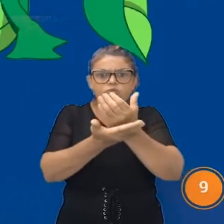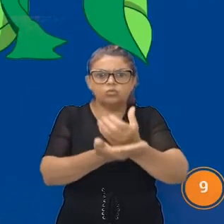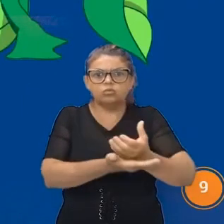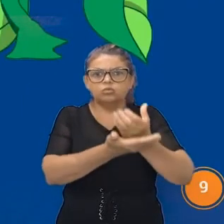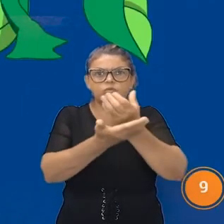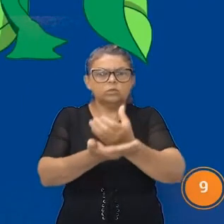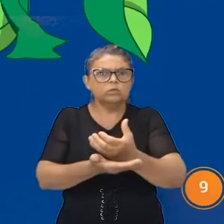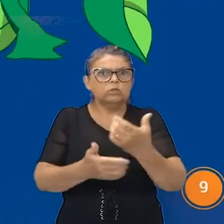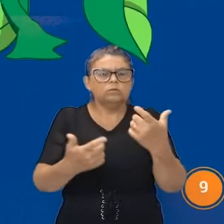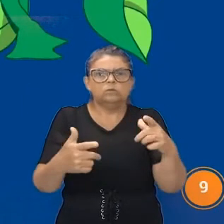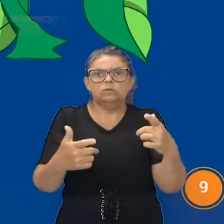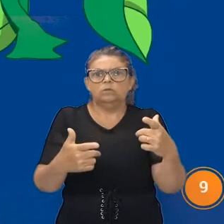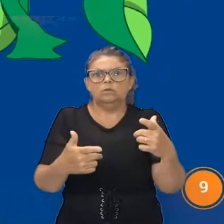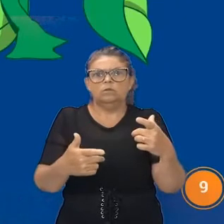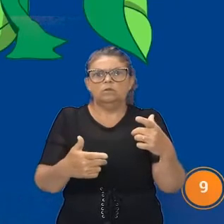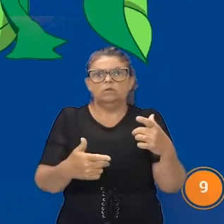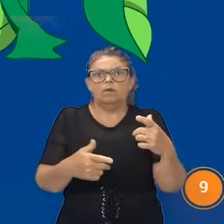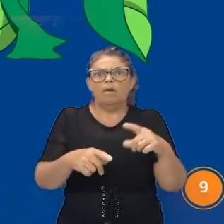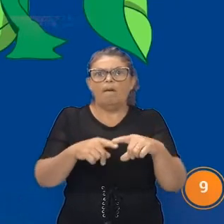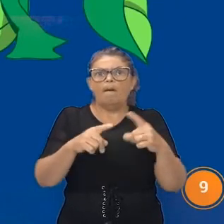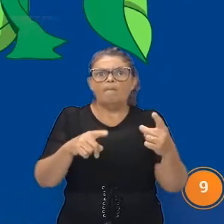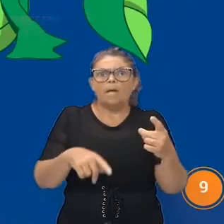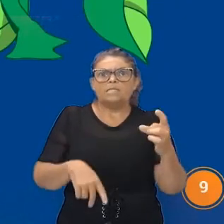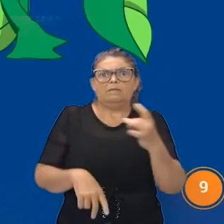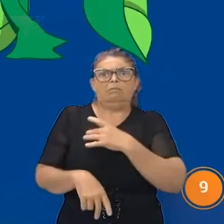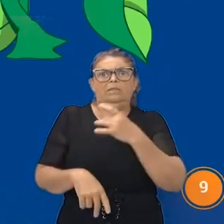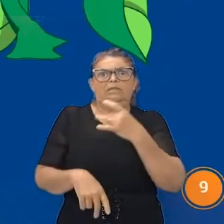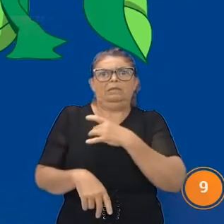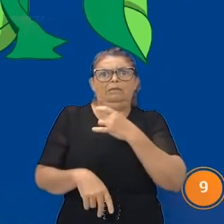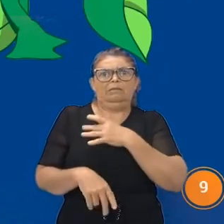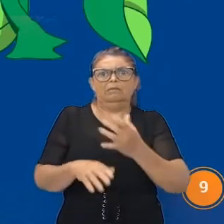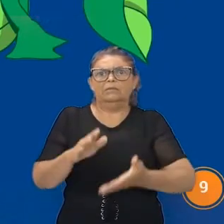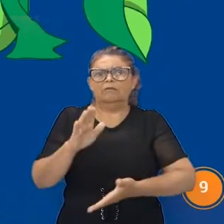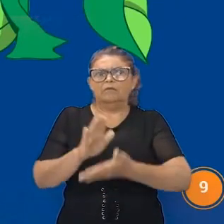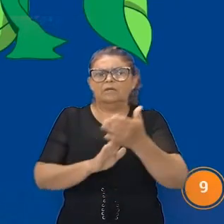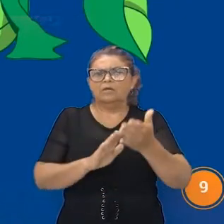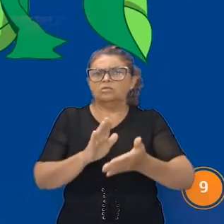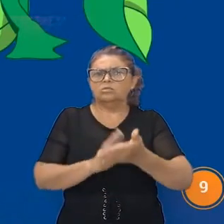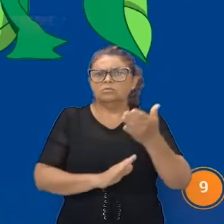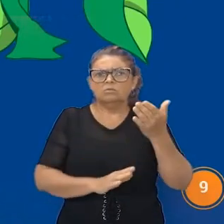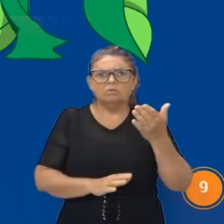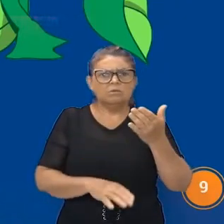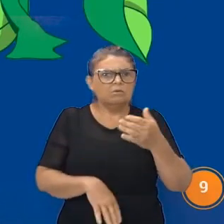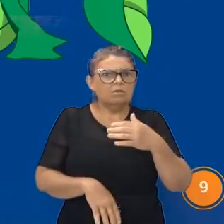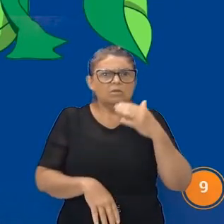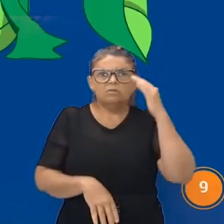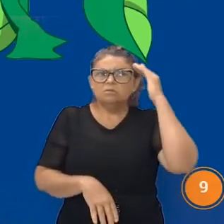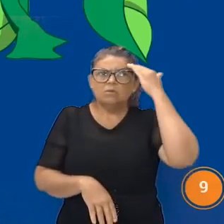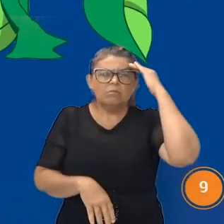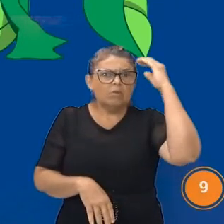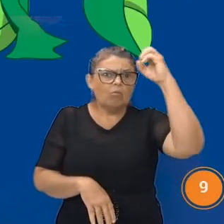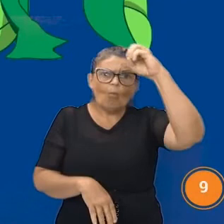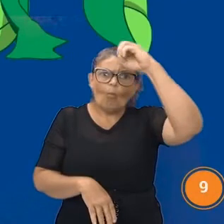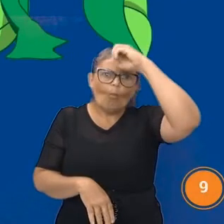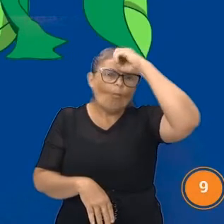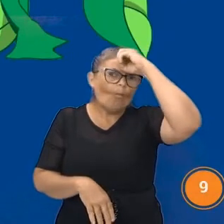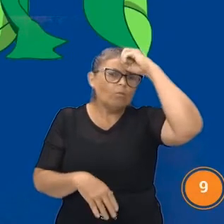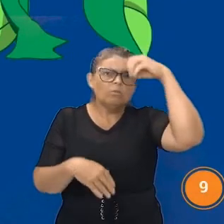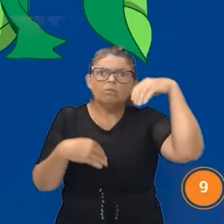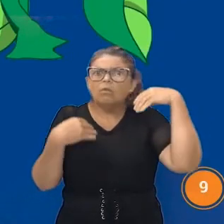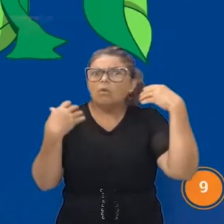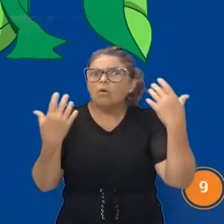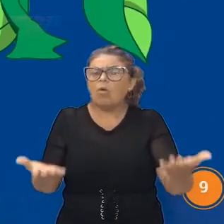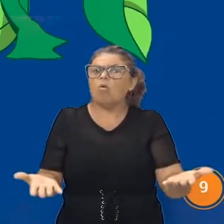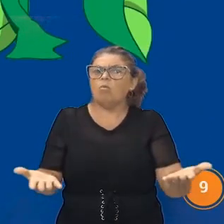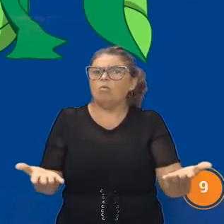de encalhe. Por quê? Porque você ia para o novo. Você não sabia o que era o Oceano Atlântico, o que era o Oceano